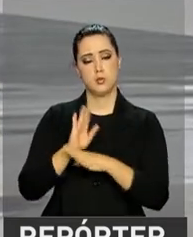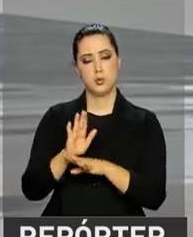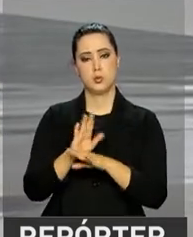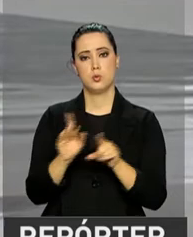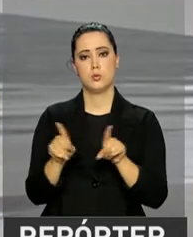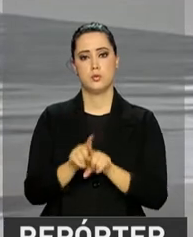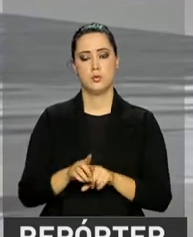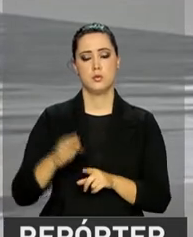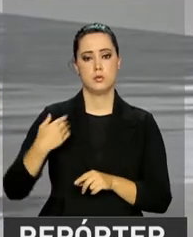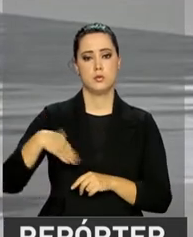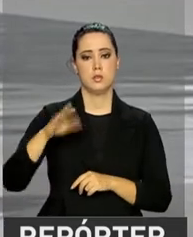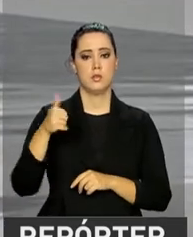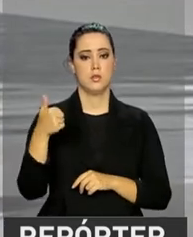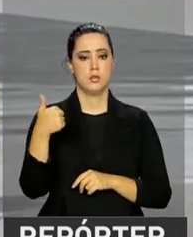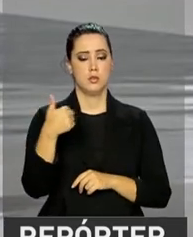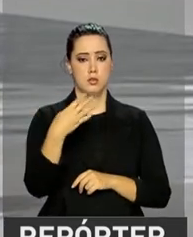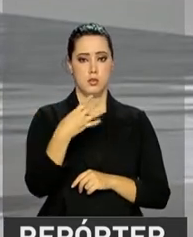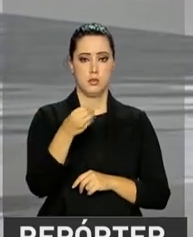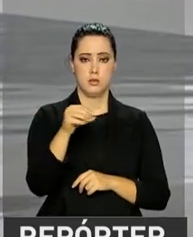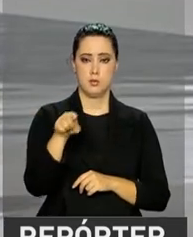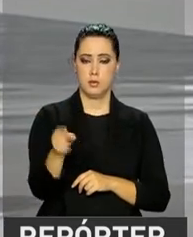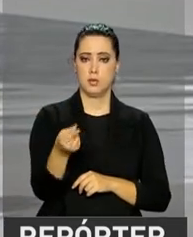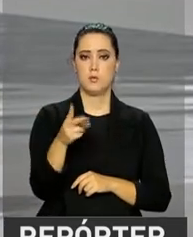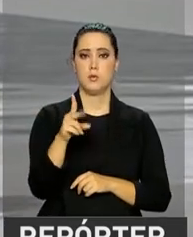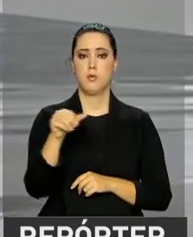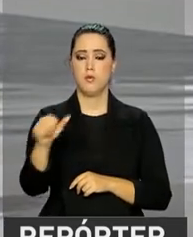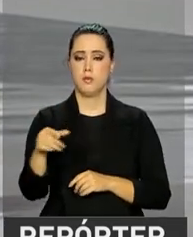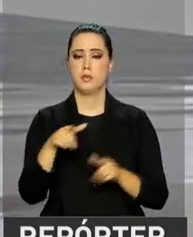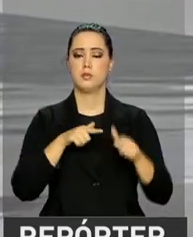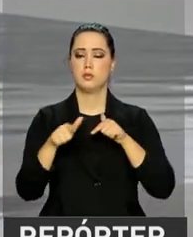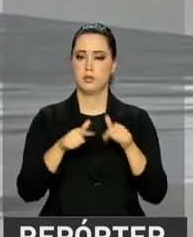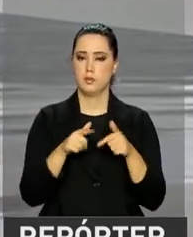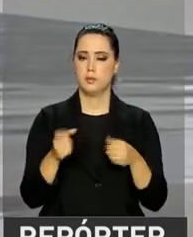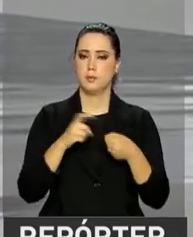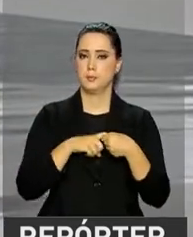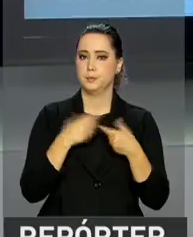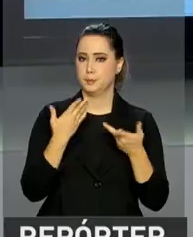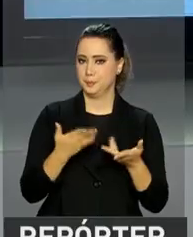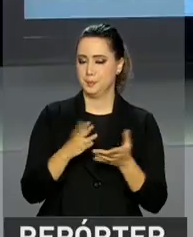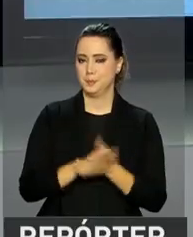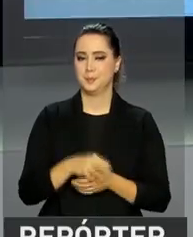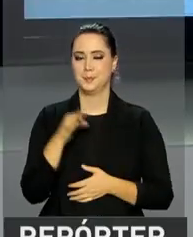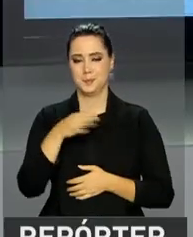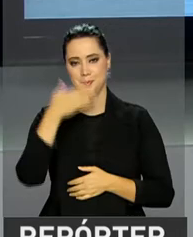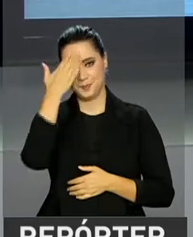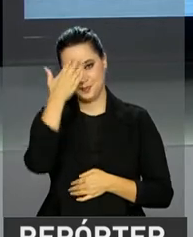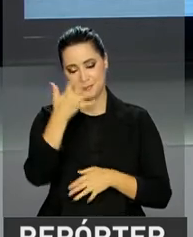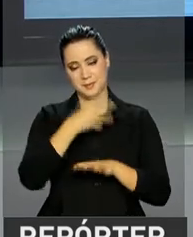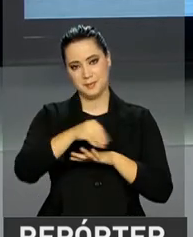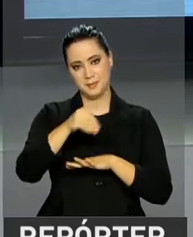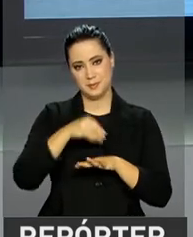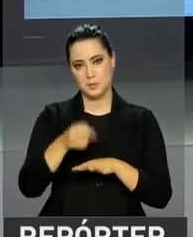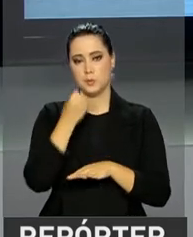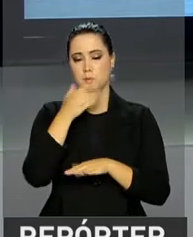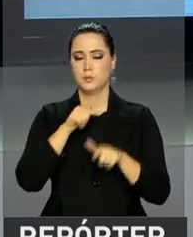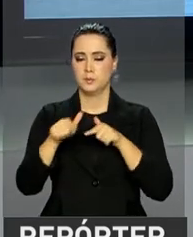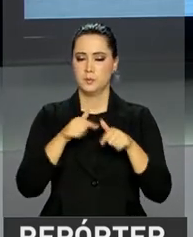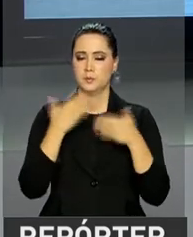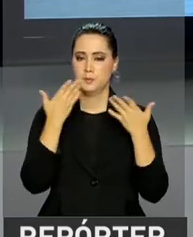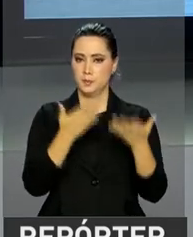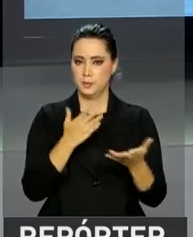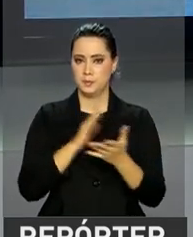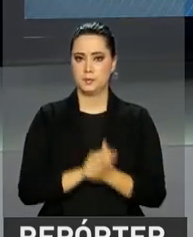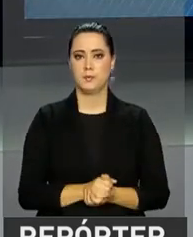gerados 140 mil vagas de empregos eu voto com você roberto muito bom papo obrigado pelas informações bom trabalho aí pra você